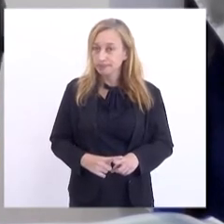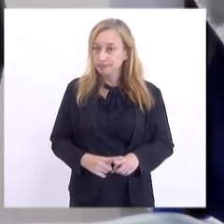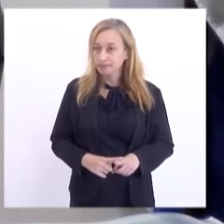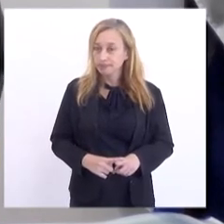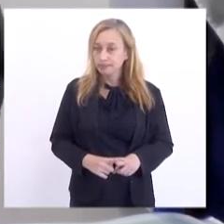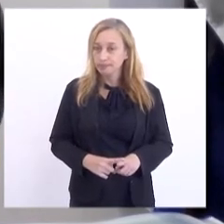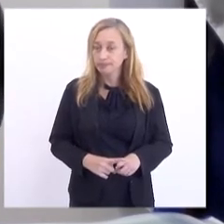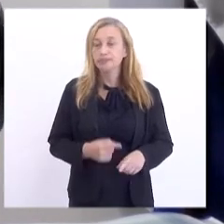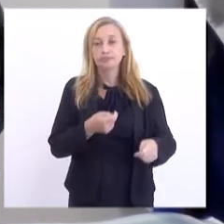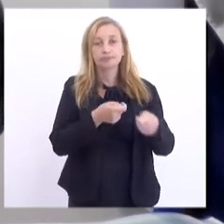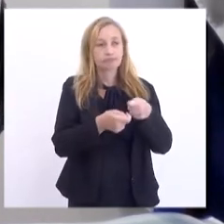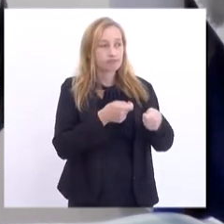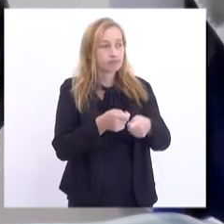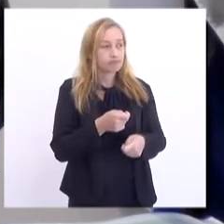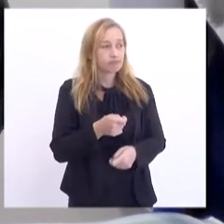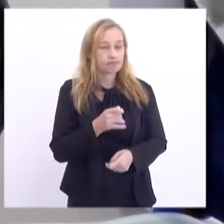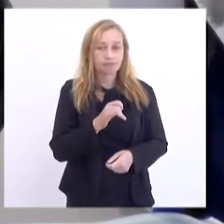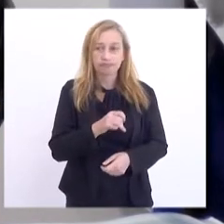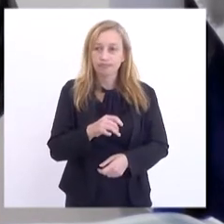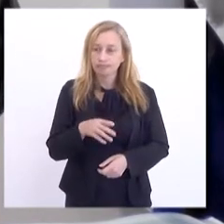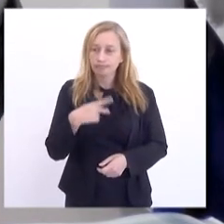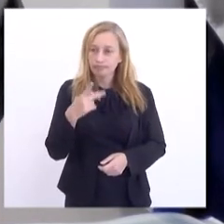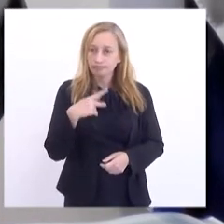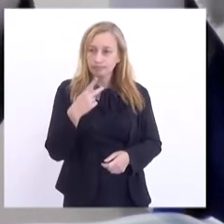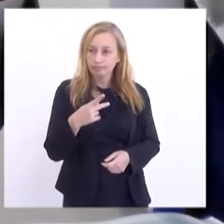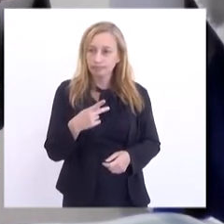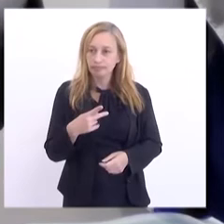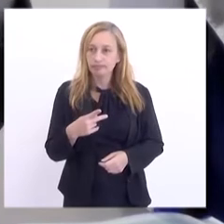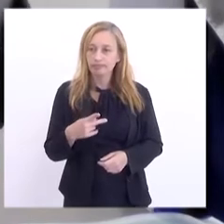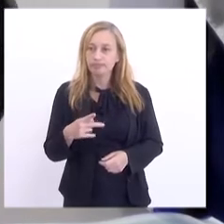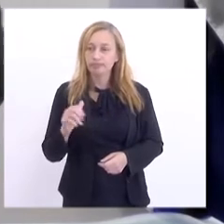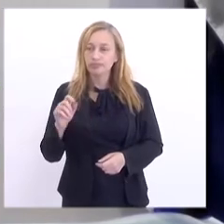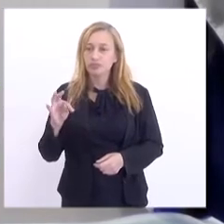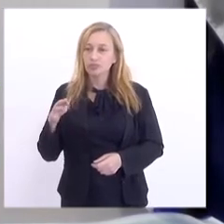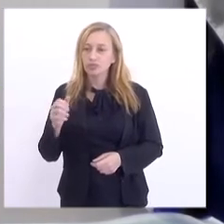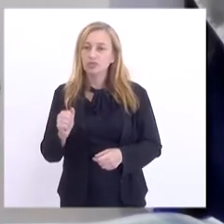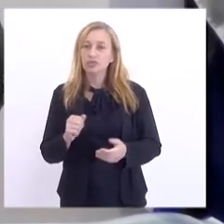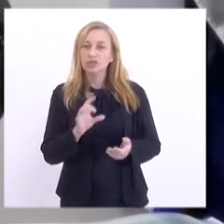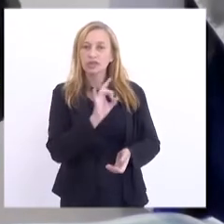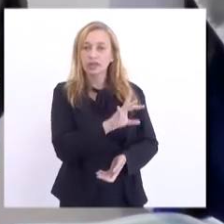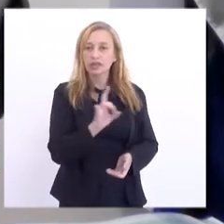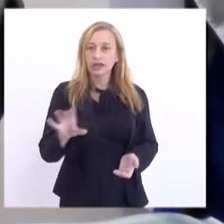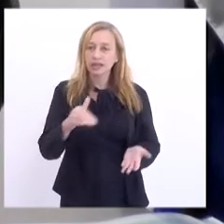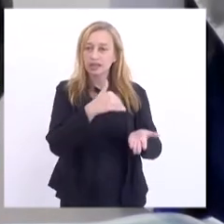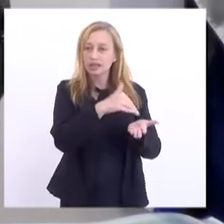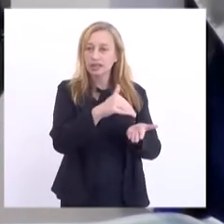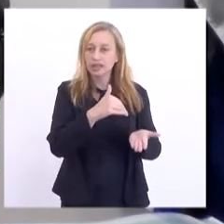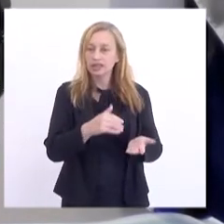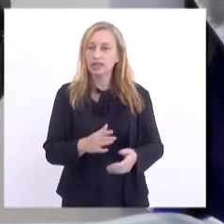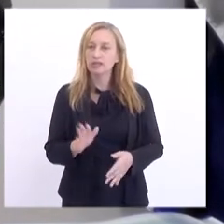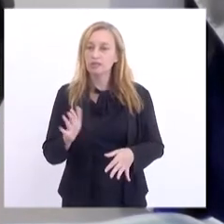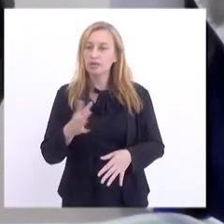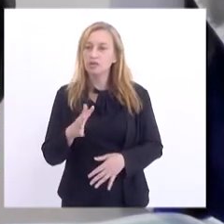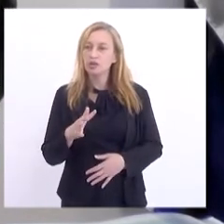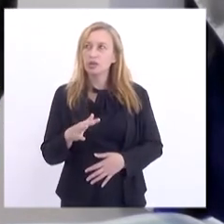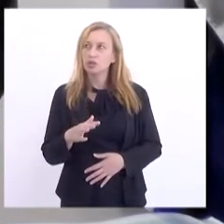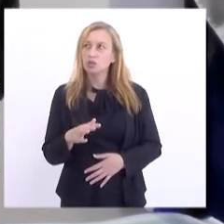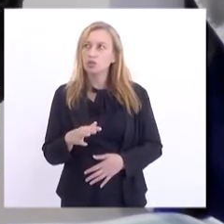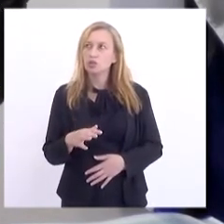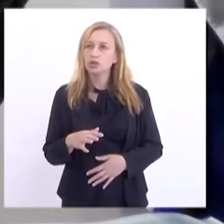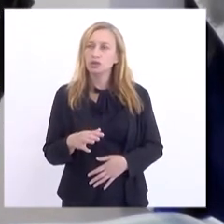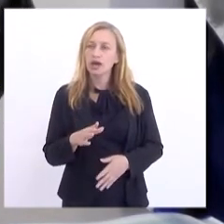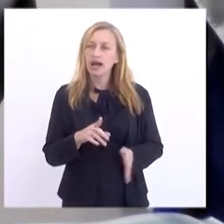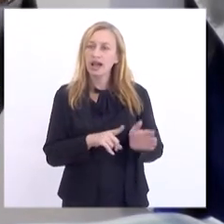e o controlador falou que nós nos olhos hoje cada secretaria passa uma pelo menos um